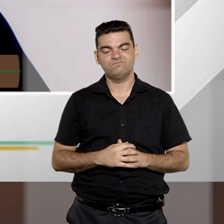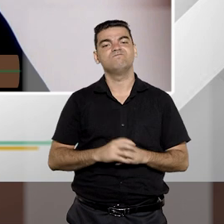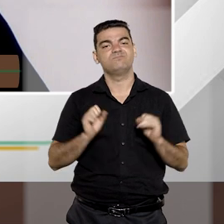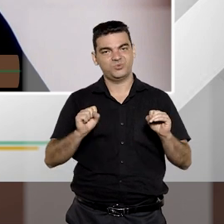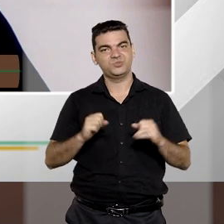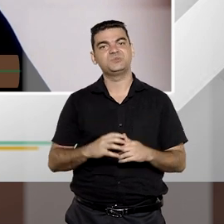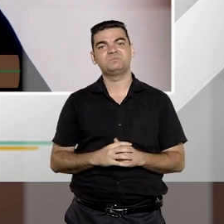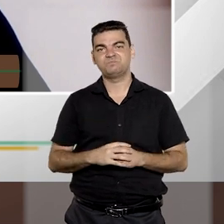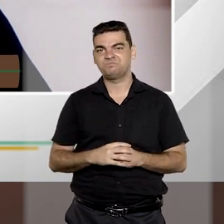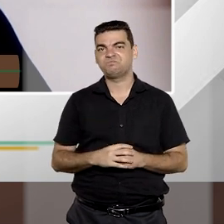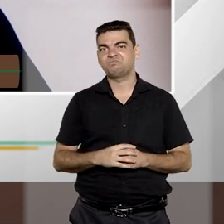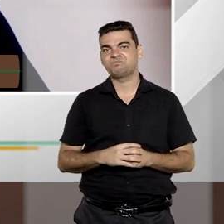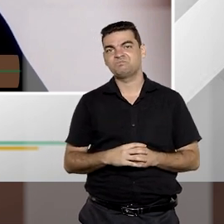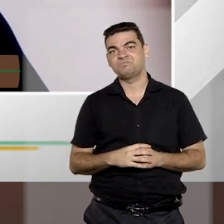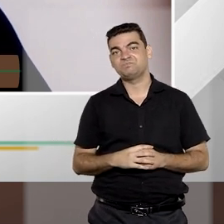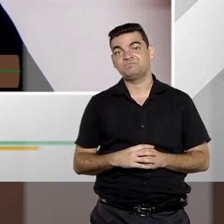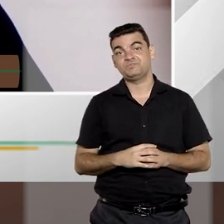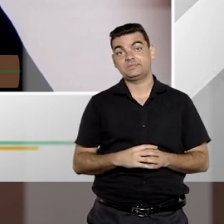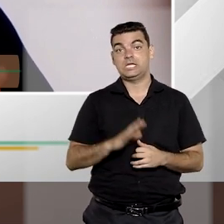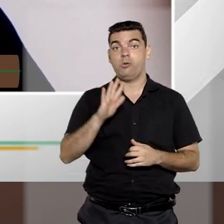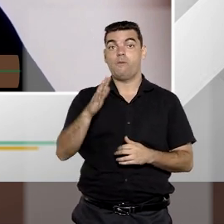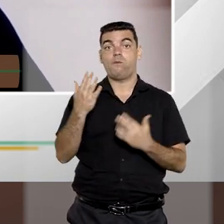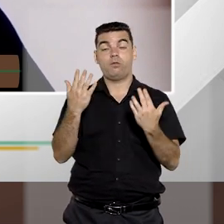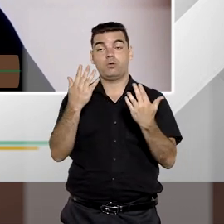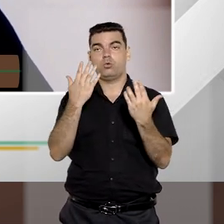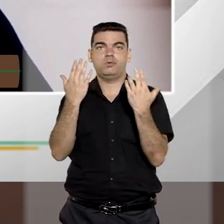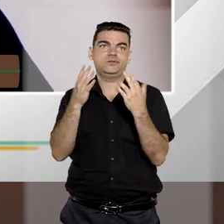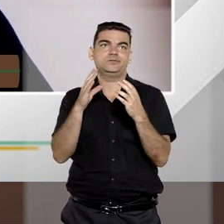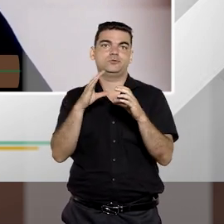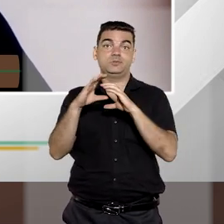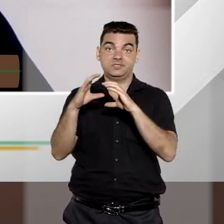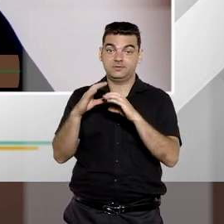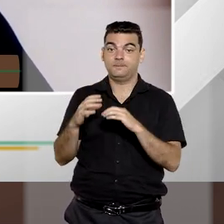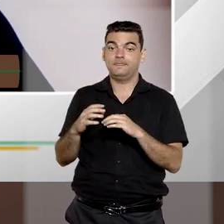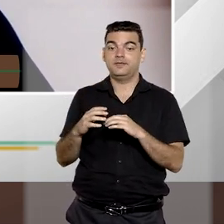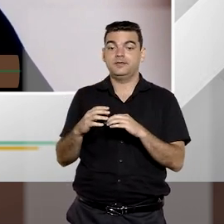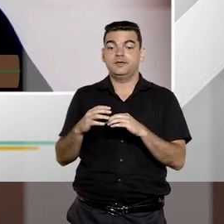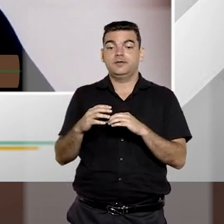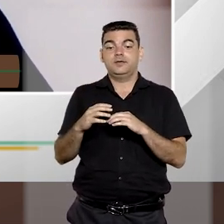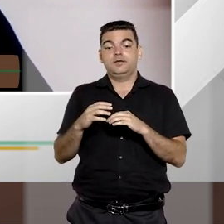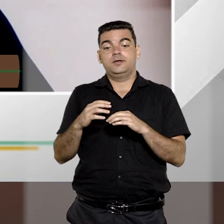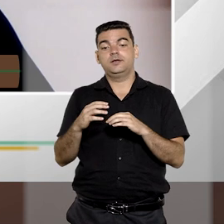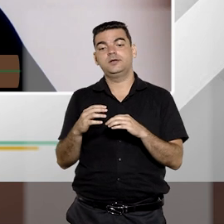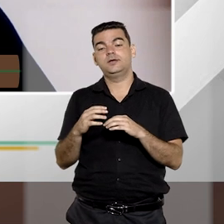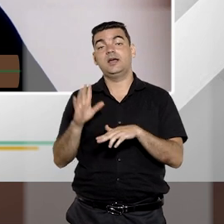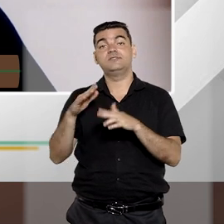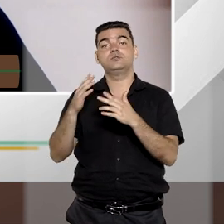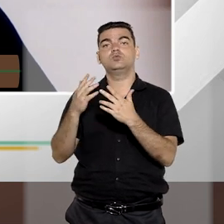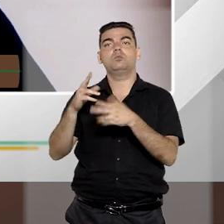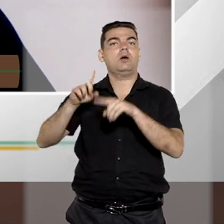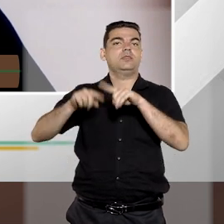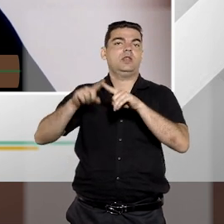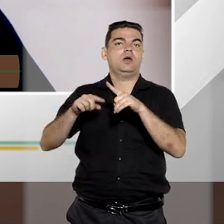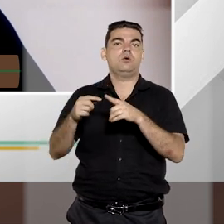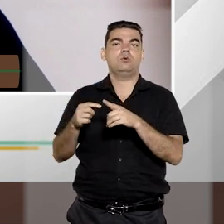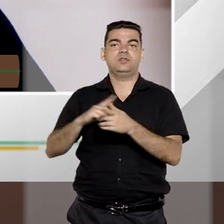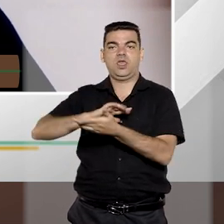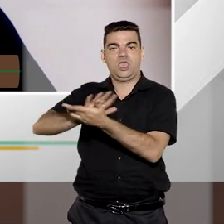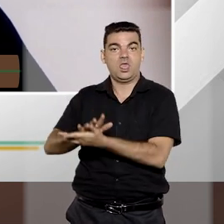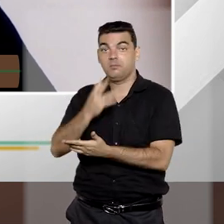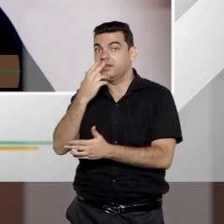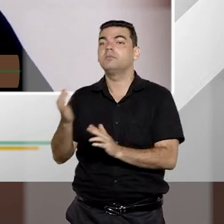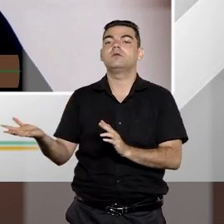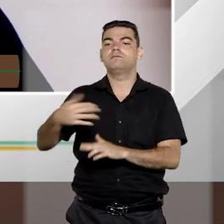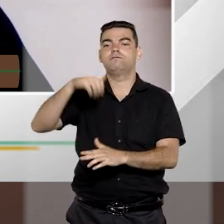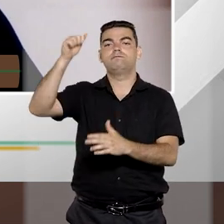multa, né? E também, quando se trata de meios de comunicação, com recolhimento dos exemplares do material